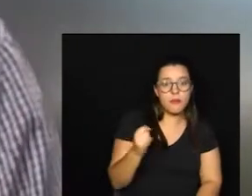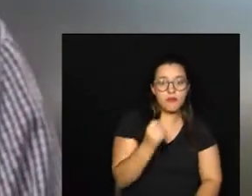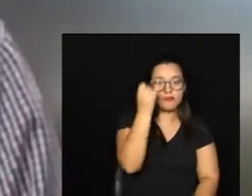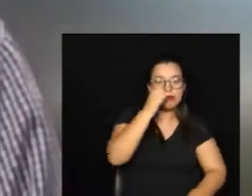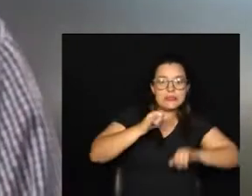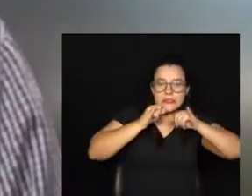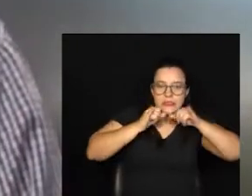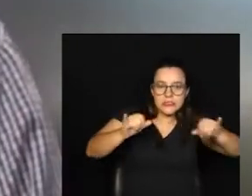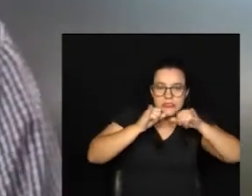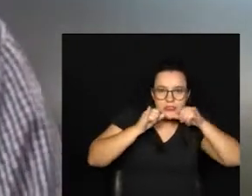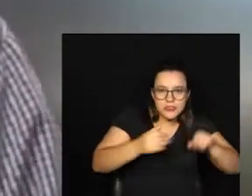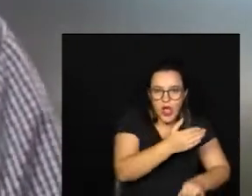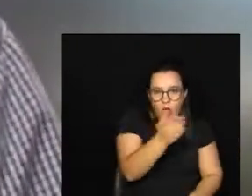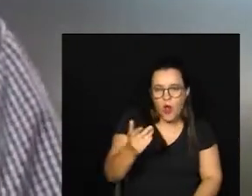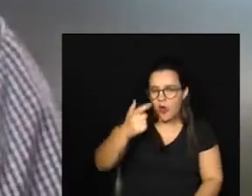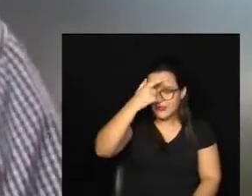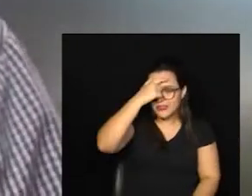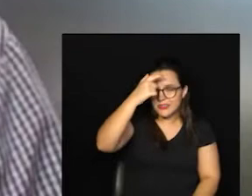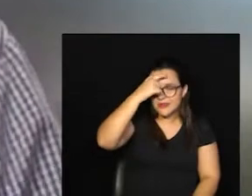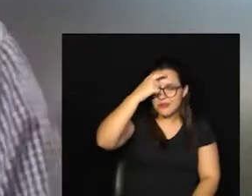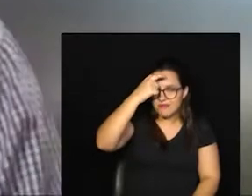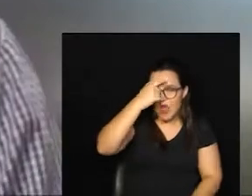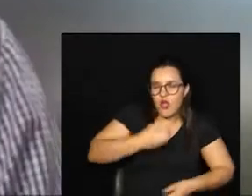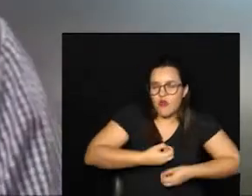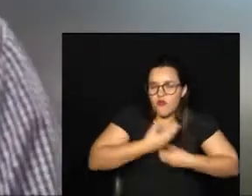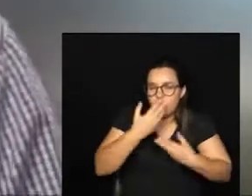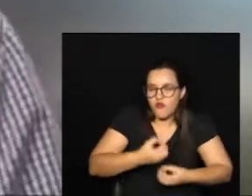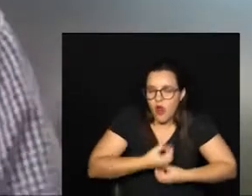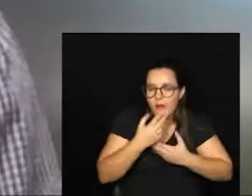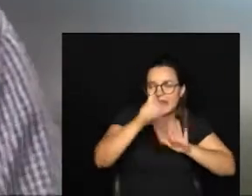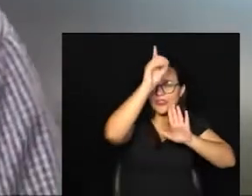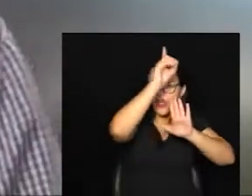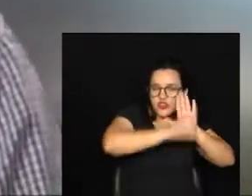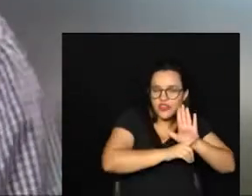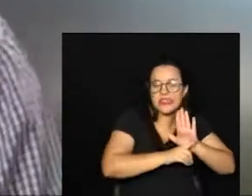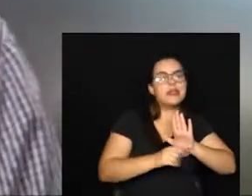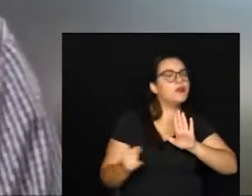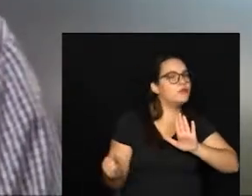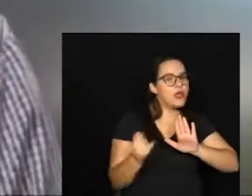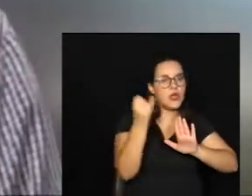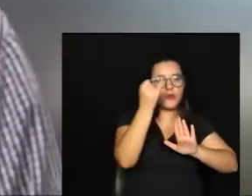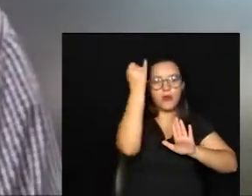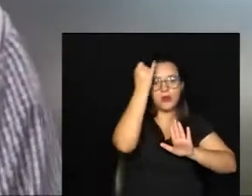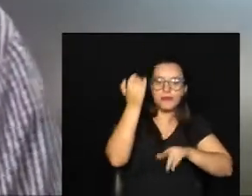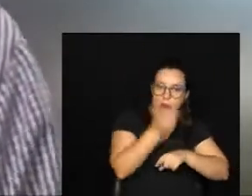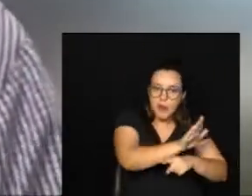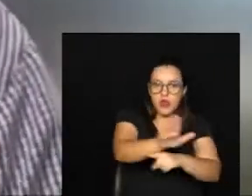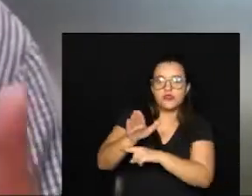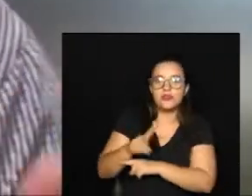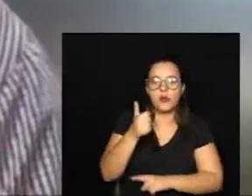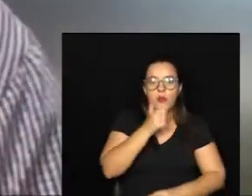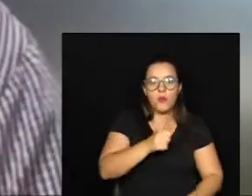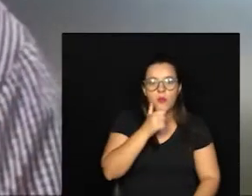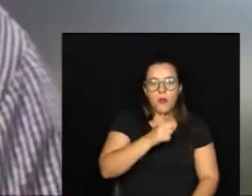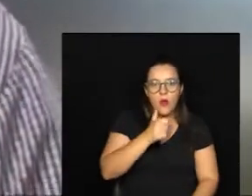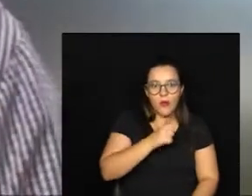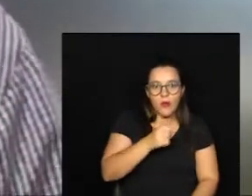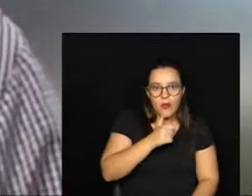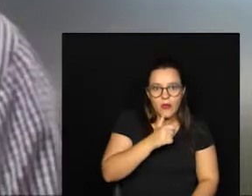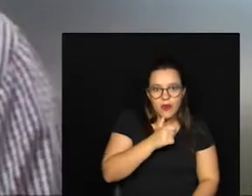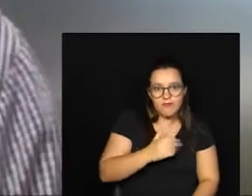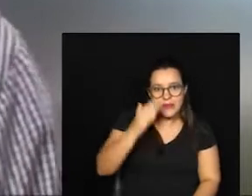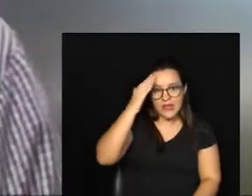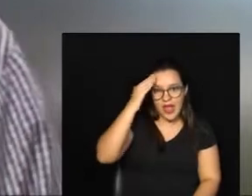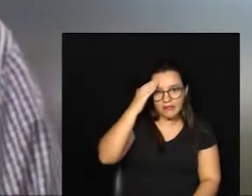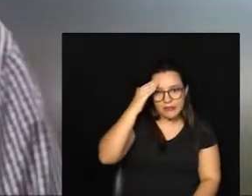campanha de conscientização a respeito de determinados direitos, é papel fundamental para que essa situação possa, eventualmente, até